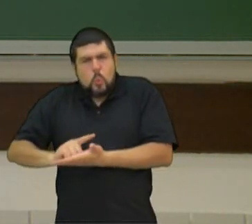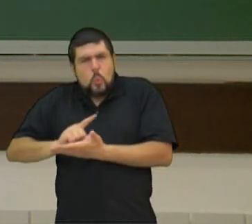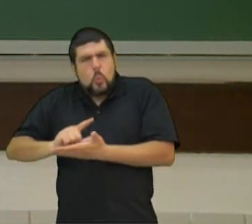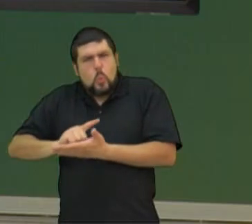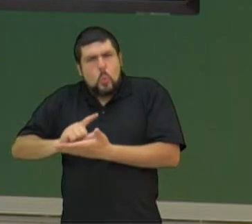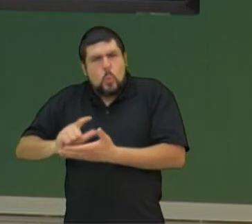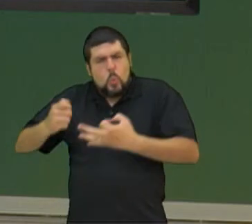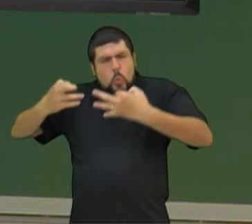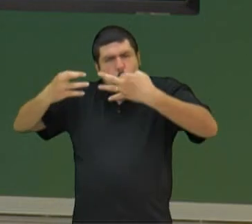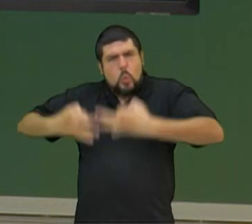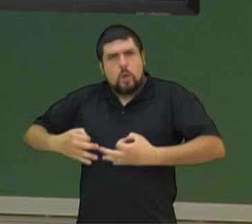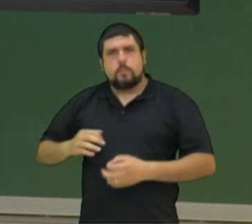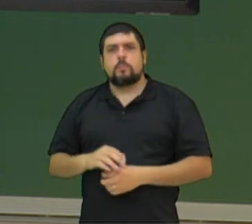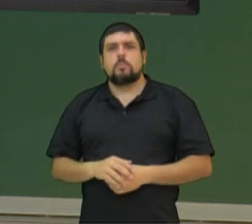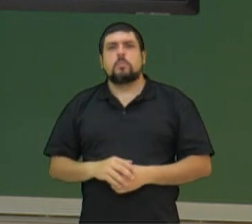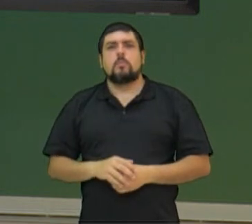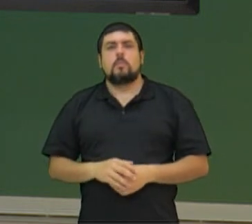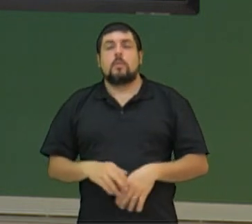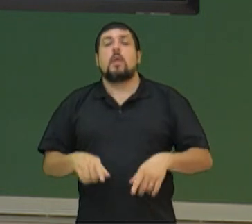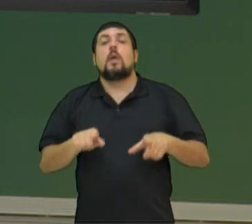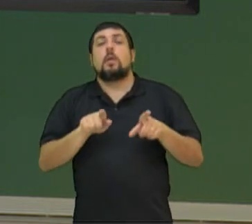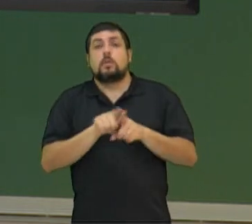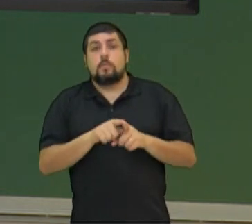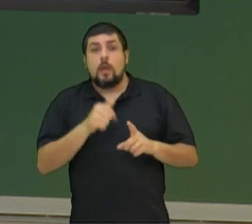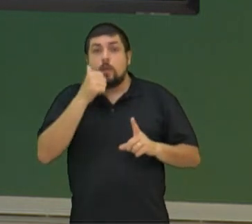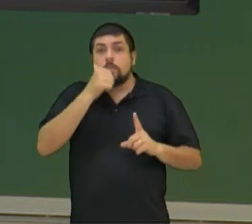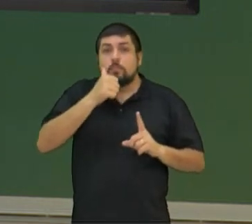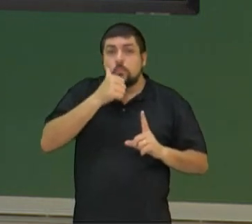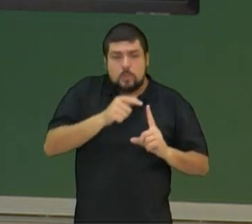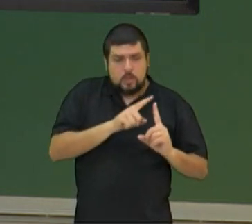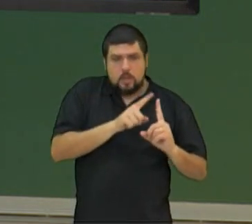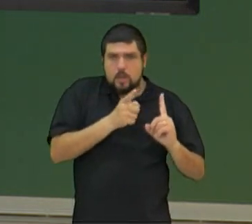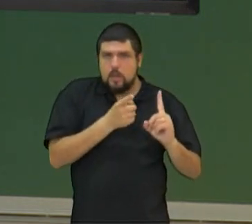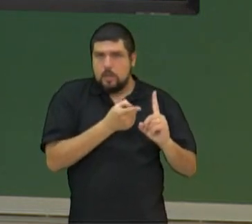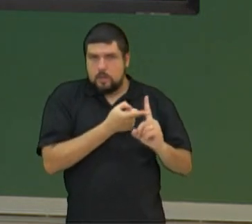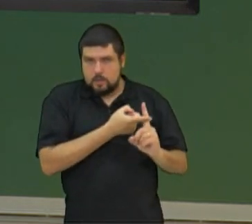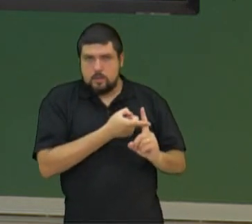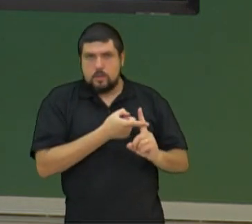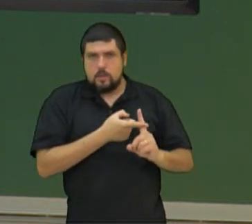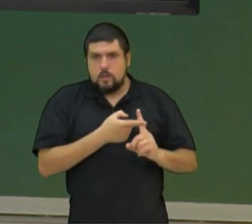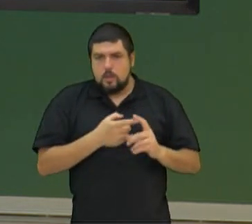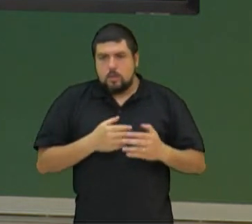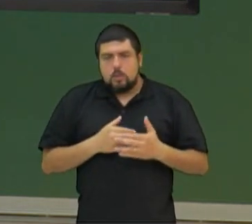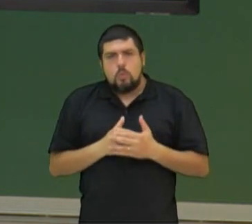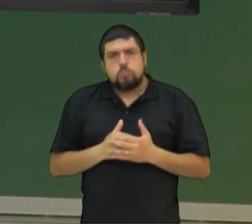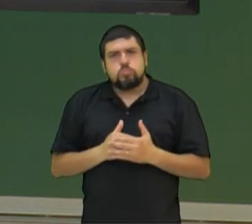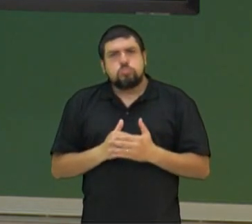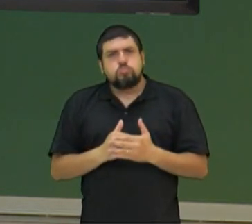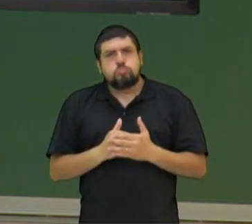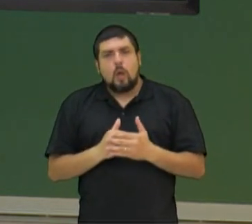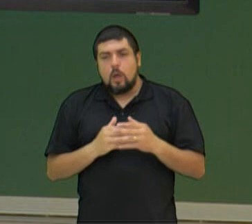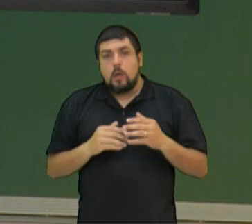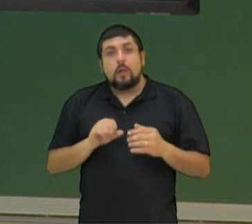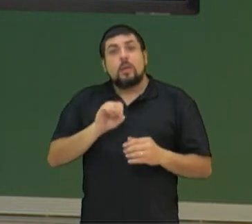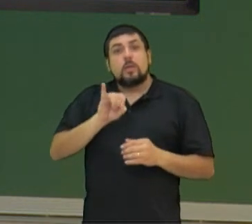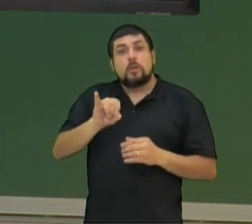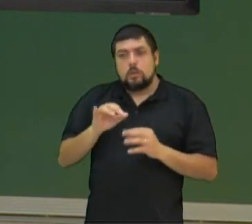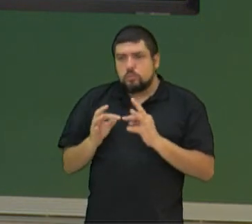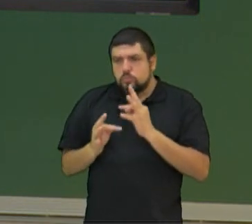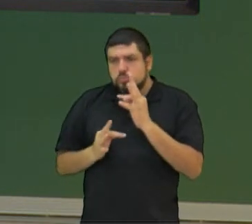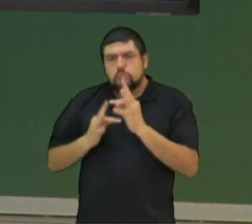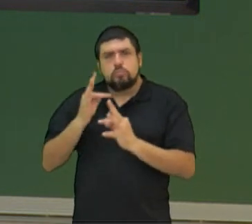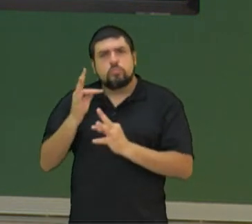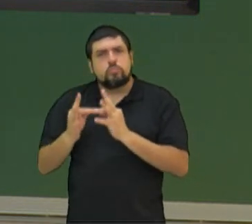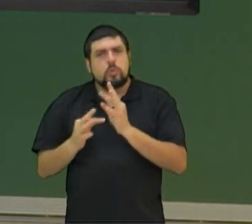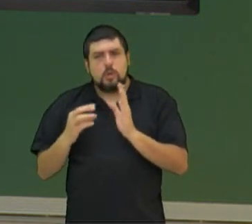Grávidas que têm o vírus HIV, que estão fazendo um tratamento, elas precisam, assim como todas as grávidas, né, fazer um pré-natal,